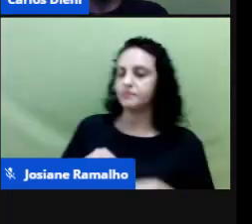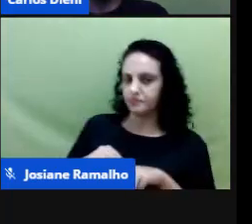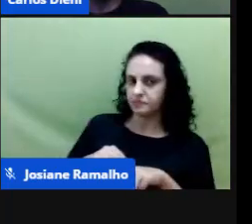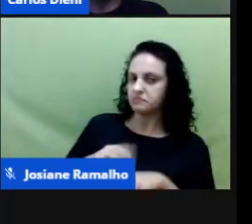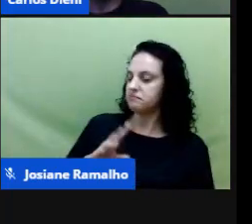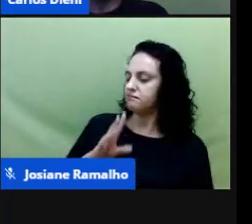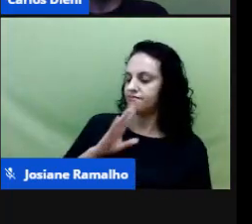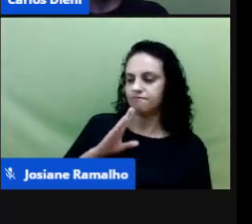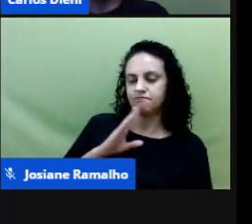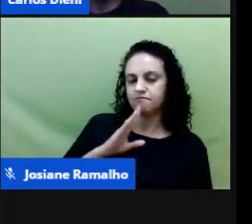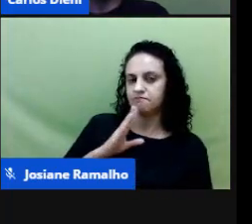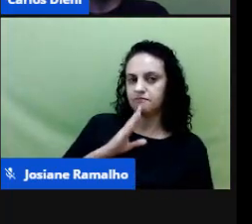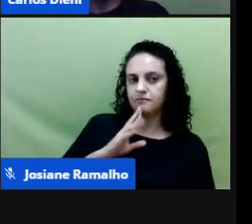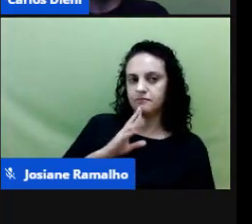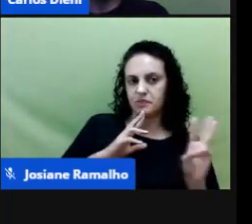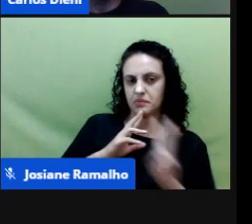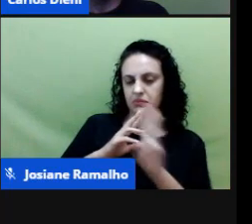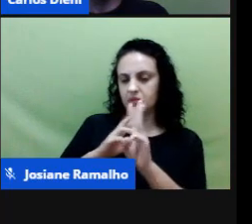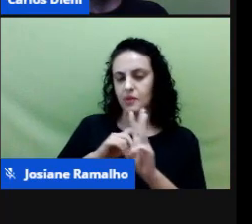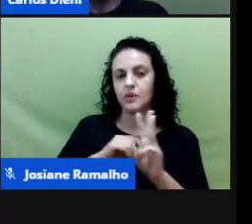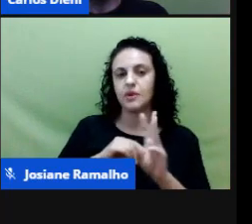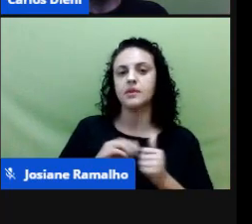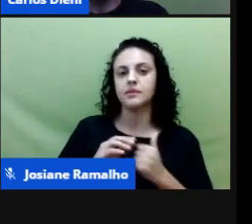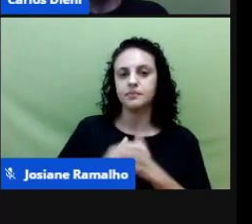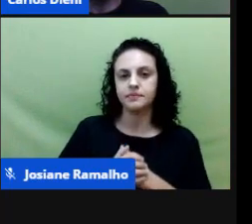que passaram correndo?